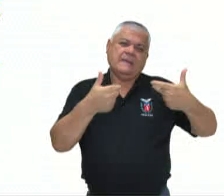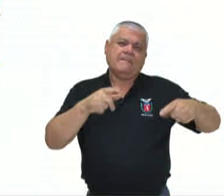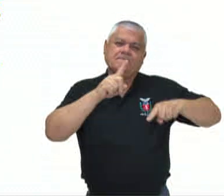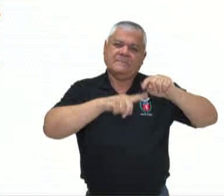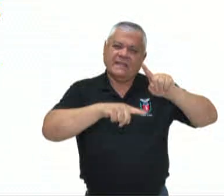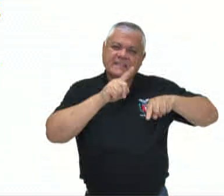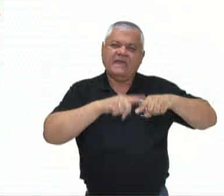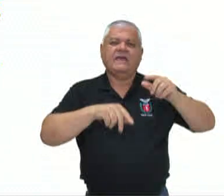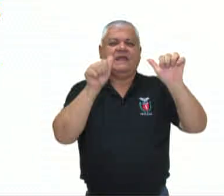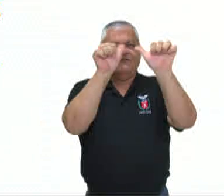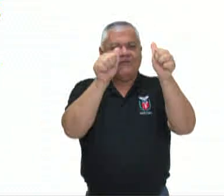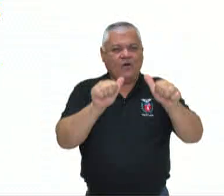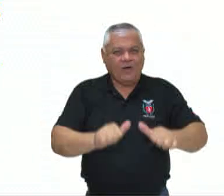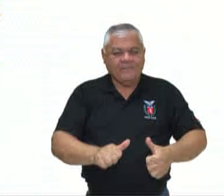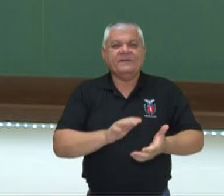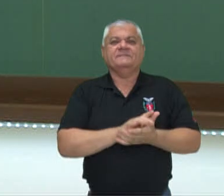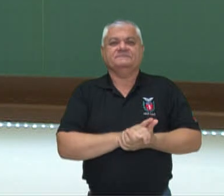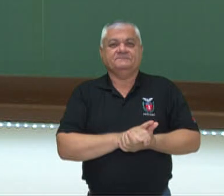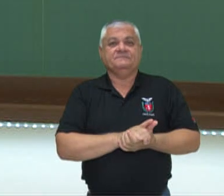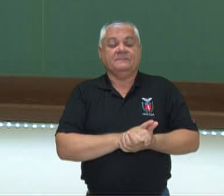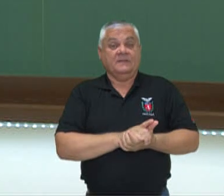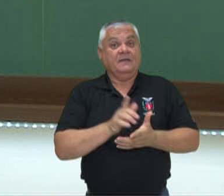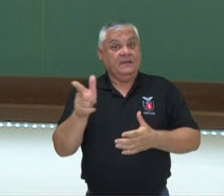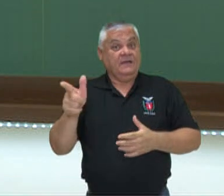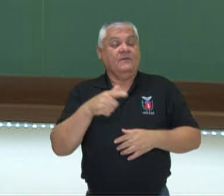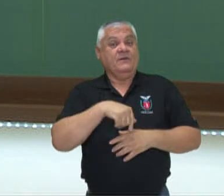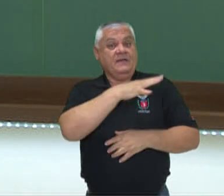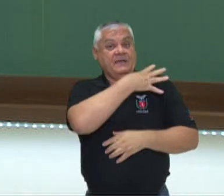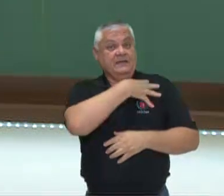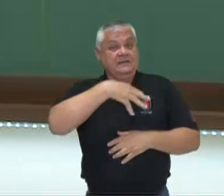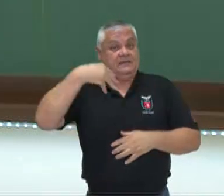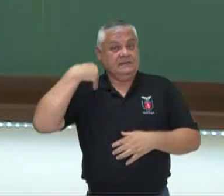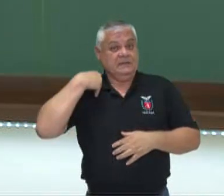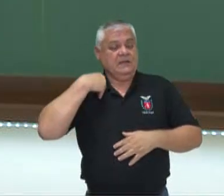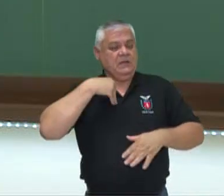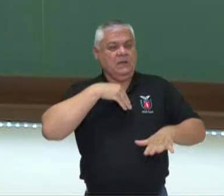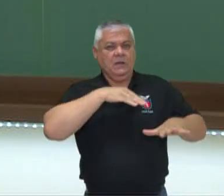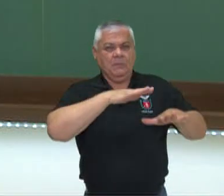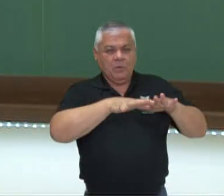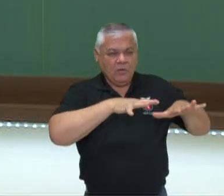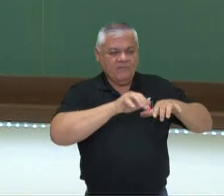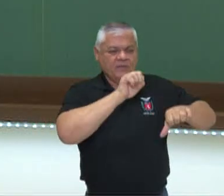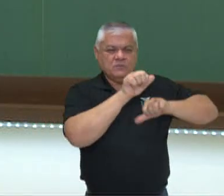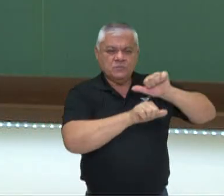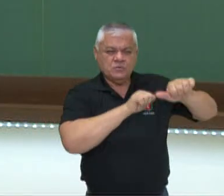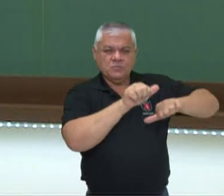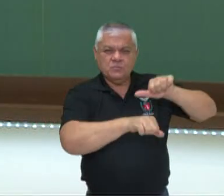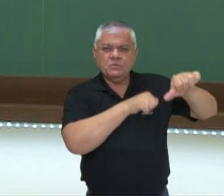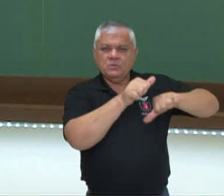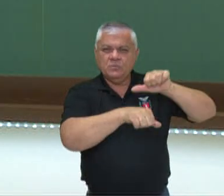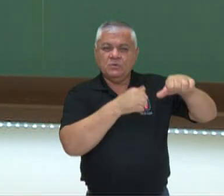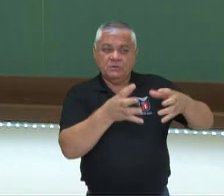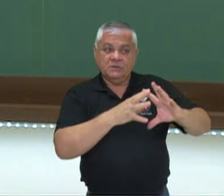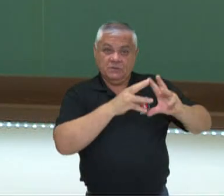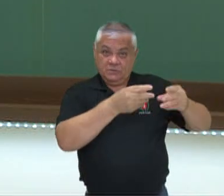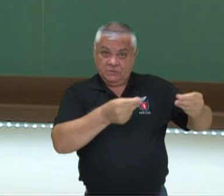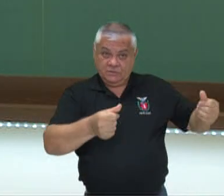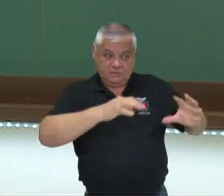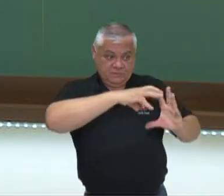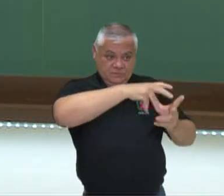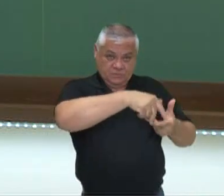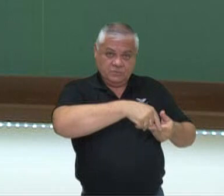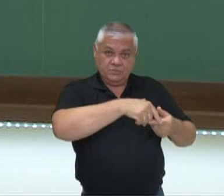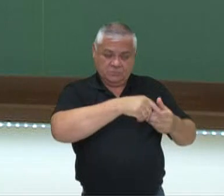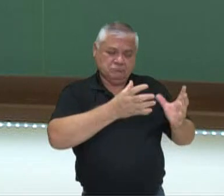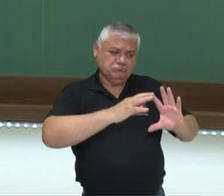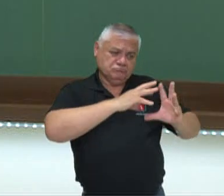e forma. Então, para Aristóteles, por mais que haja movimento, transformação no mundo sensível, ou seja,